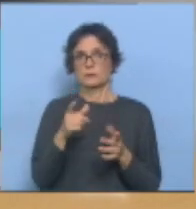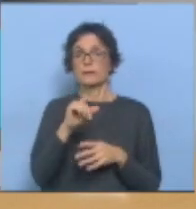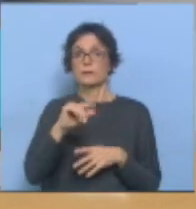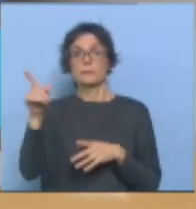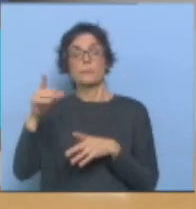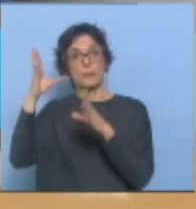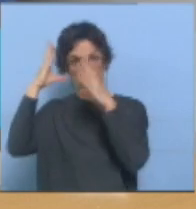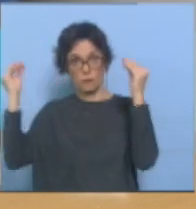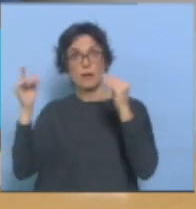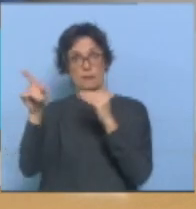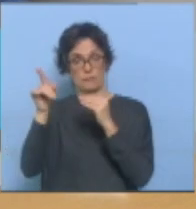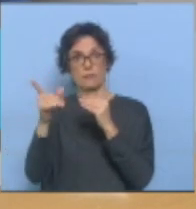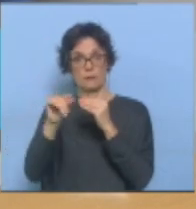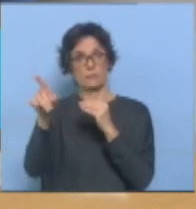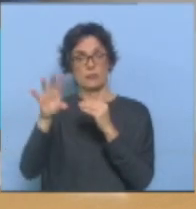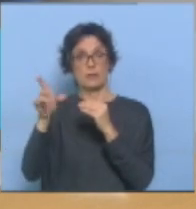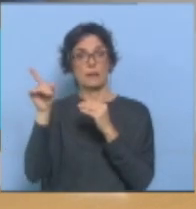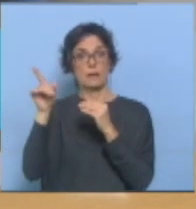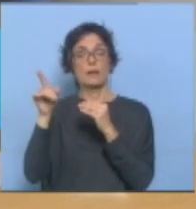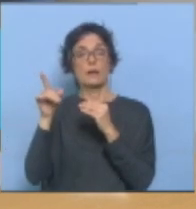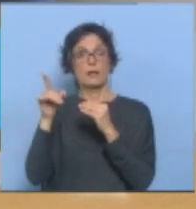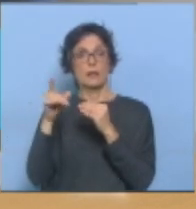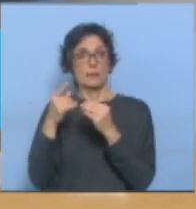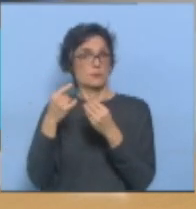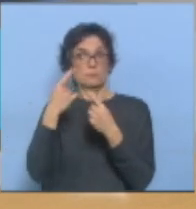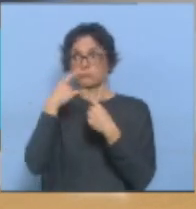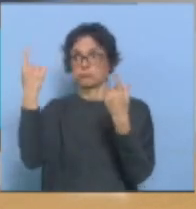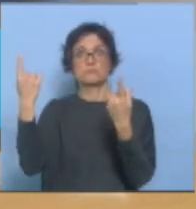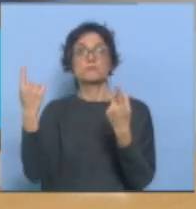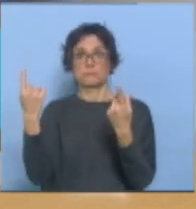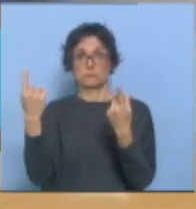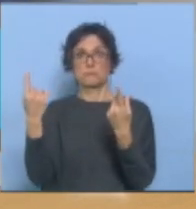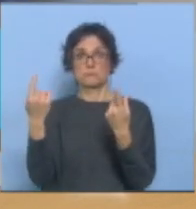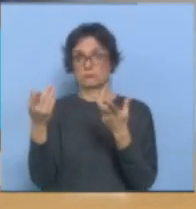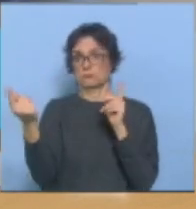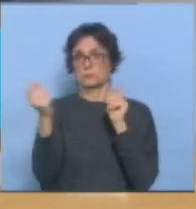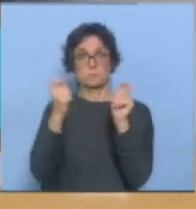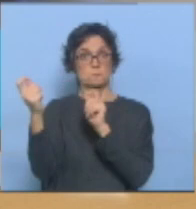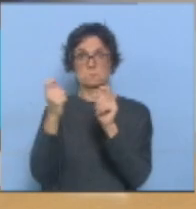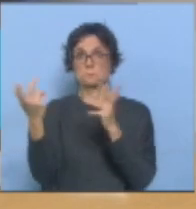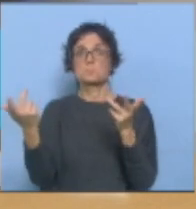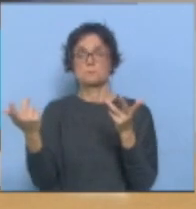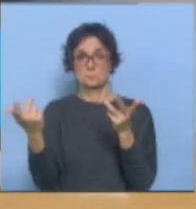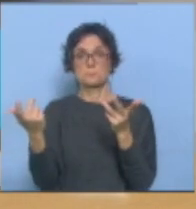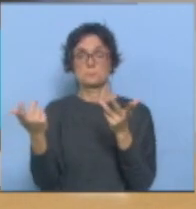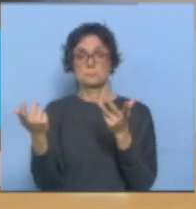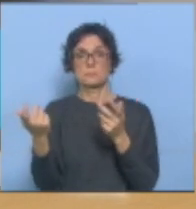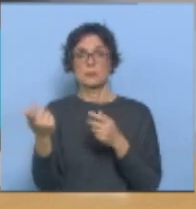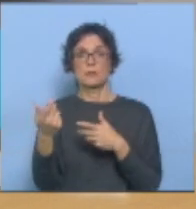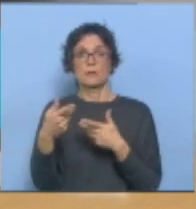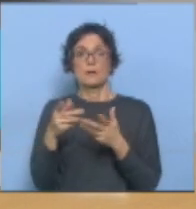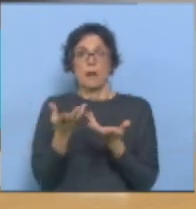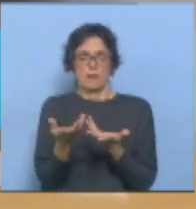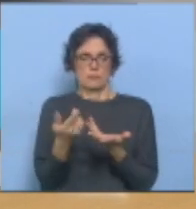Holanda. Não é uma coisa escondida, é uma coisa que está em debate e, portanto, que se põe em debate quando uma